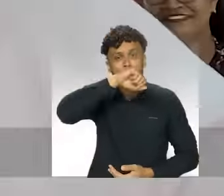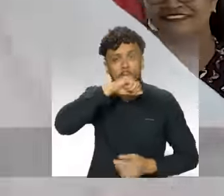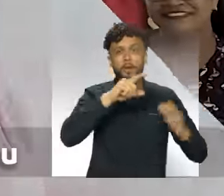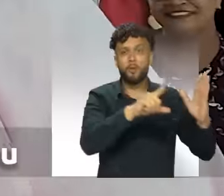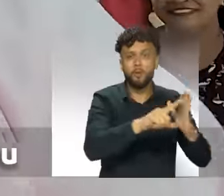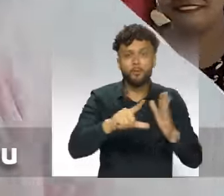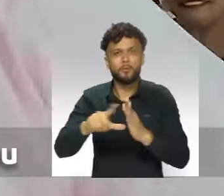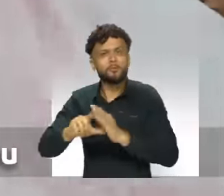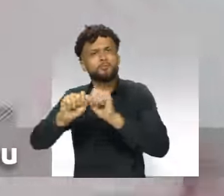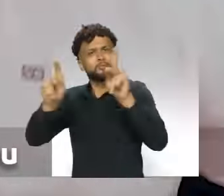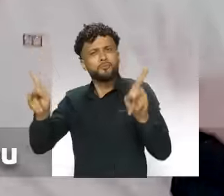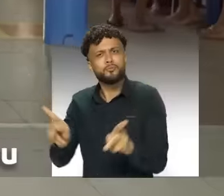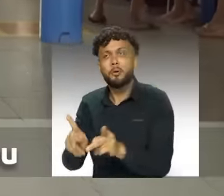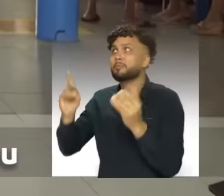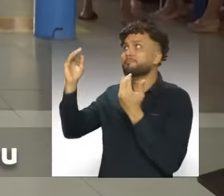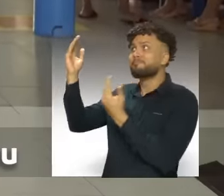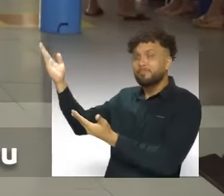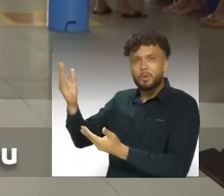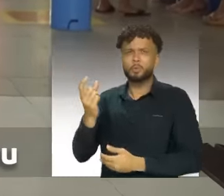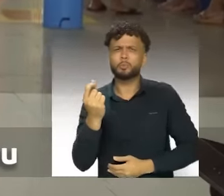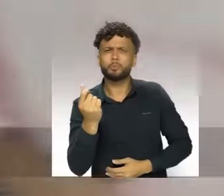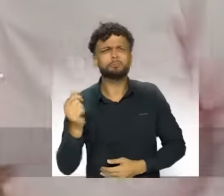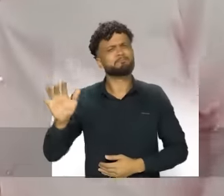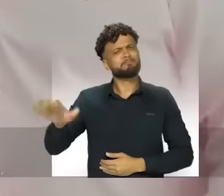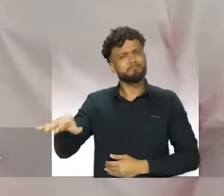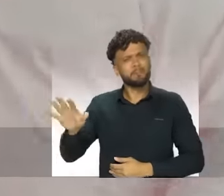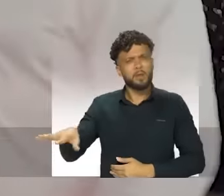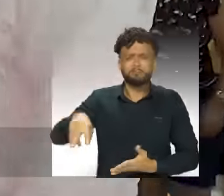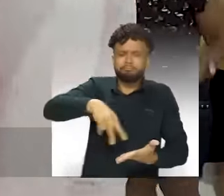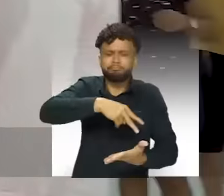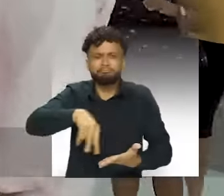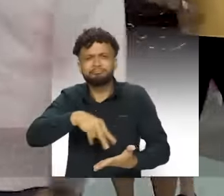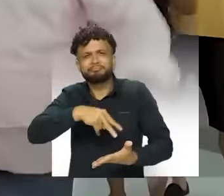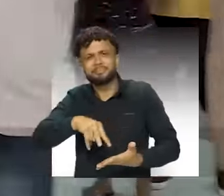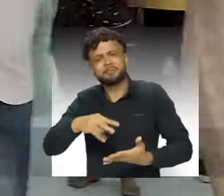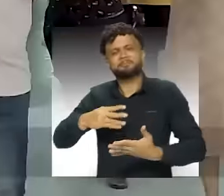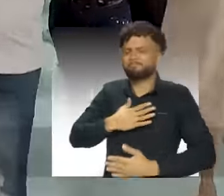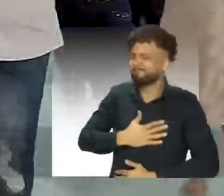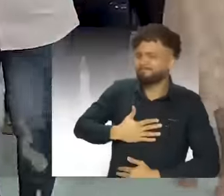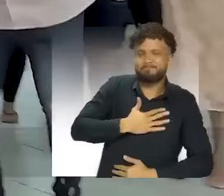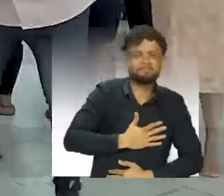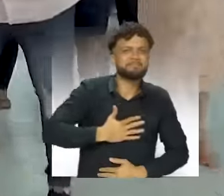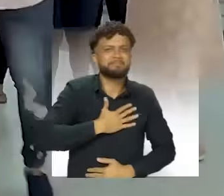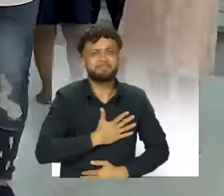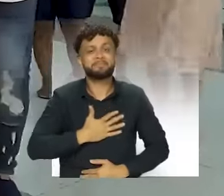Dia dos Pais é nas Galerias Populares e Shopping Felipe Dal. Preços imperdíveis de subir pelas paredes.